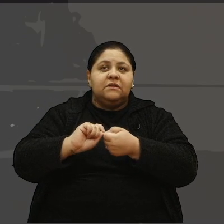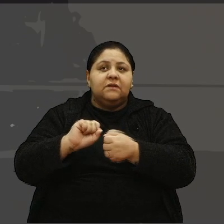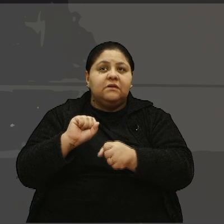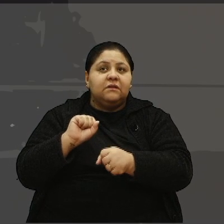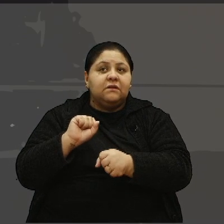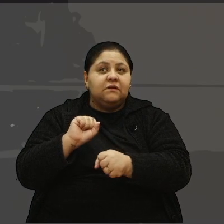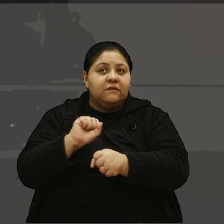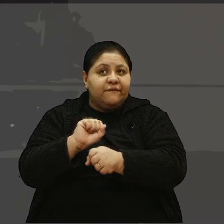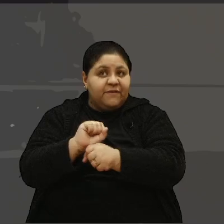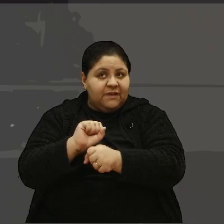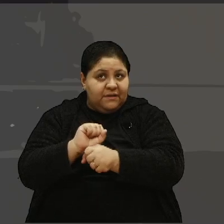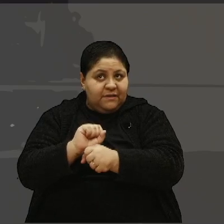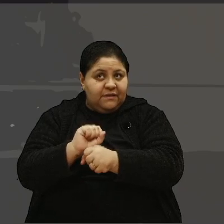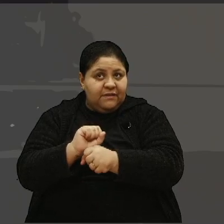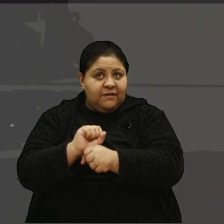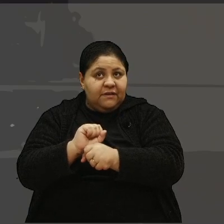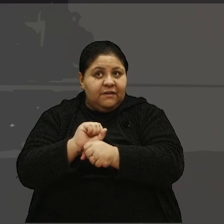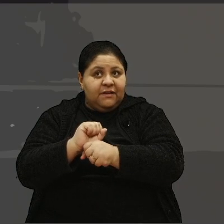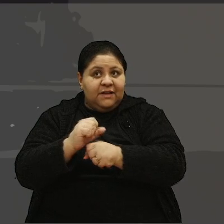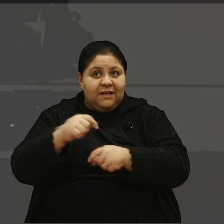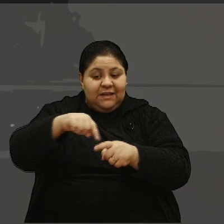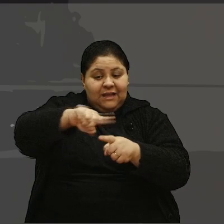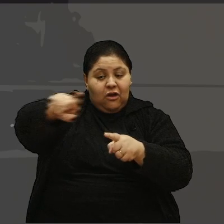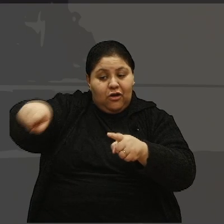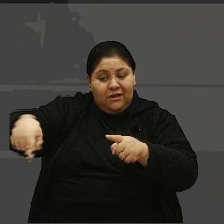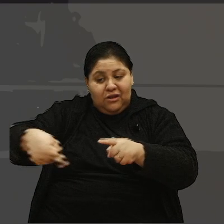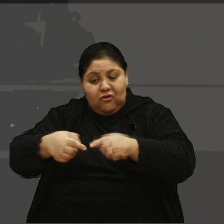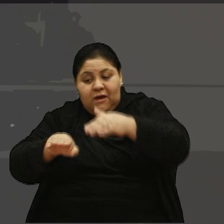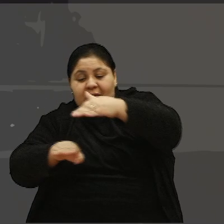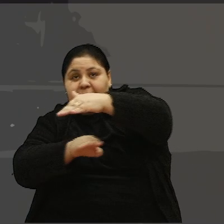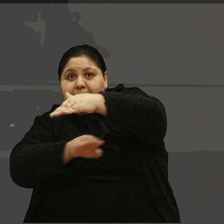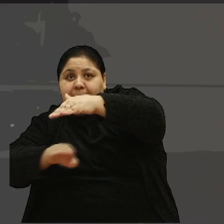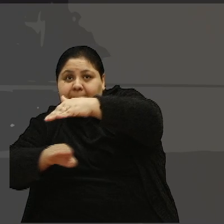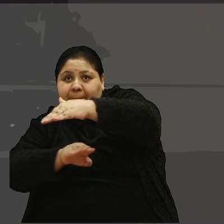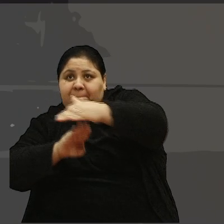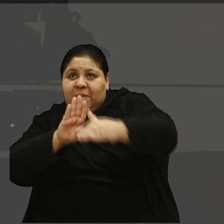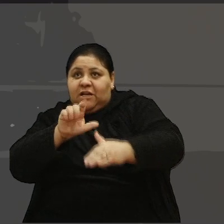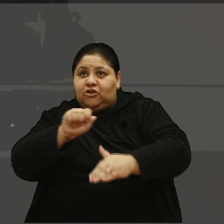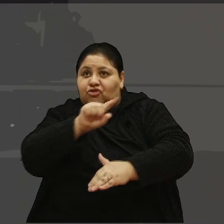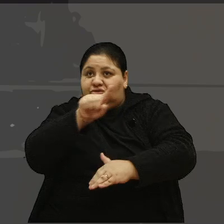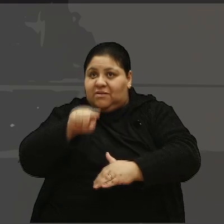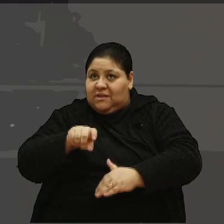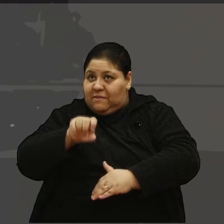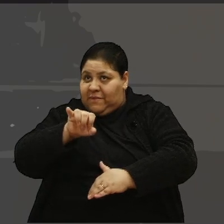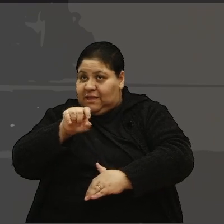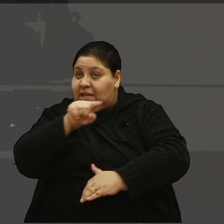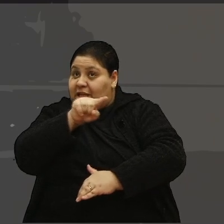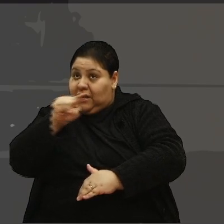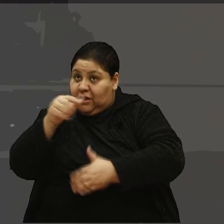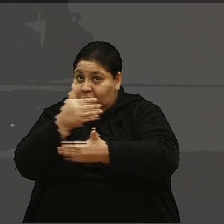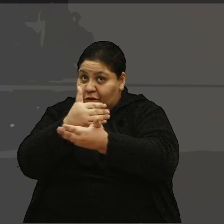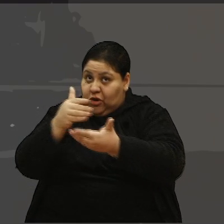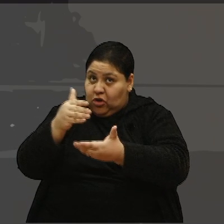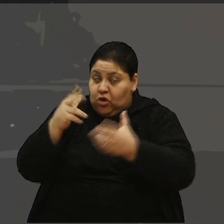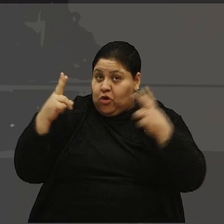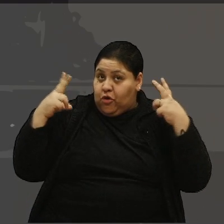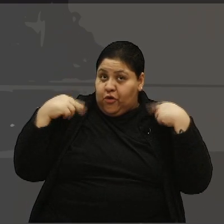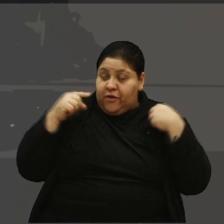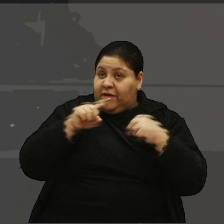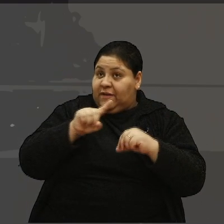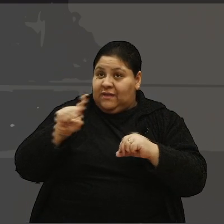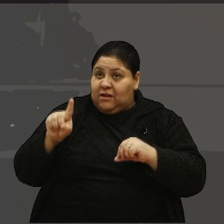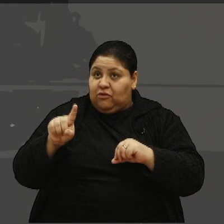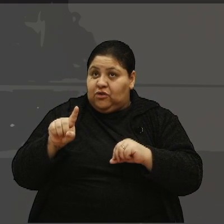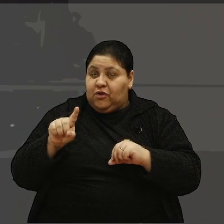da rotatória que tem embaixo da Bazei. Isso, inicialmente, para aqueles condutores que não estão